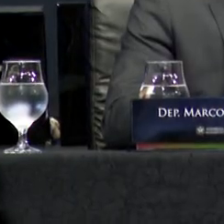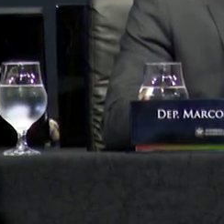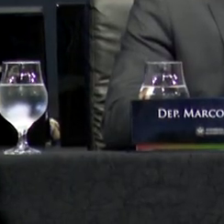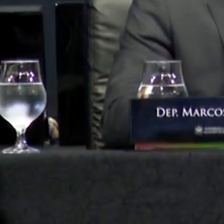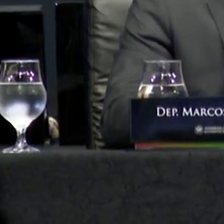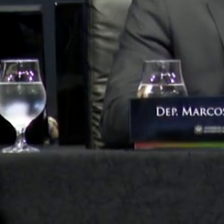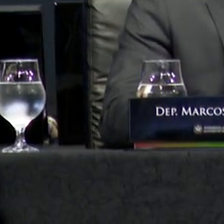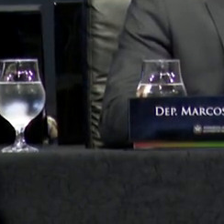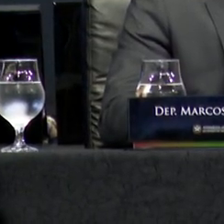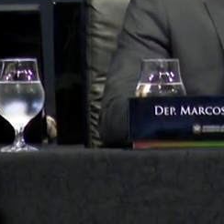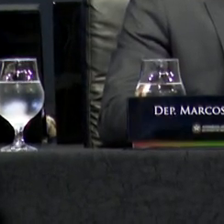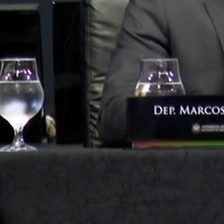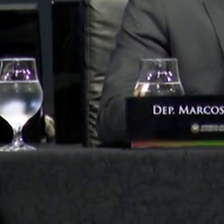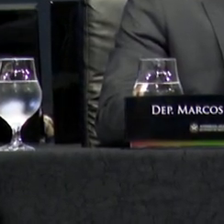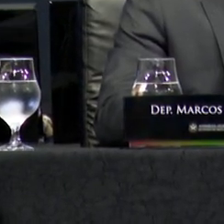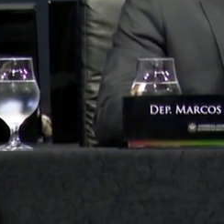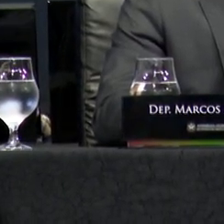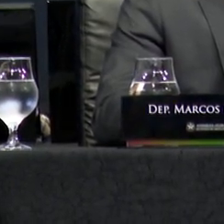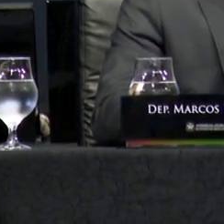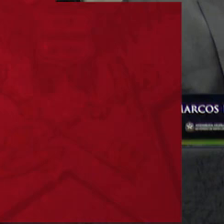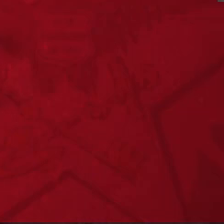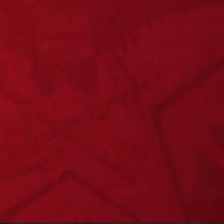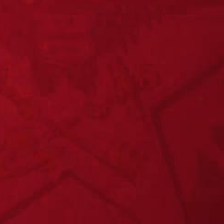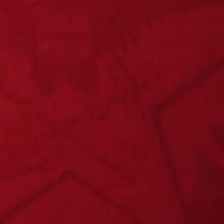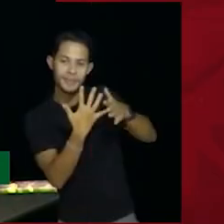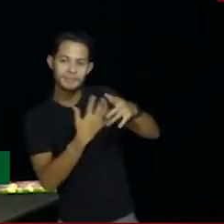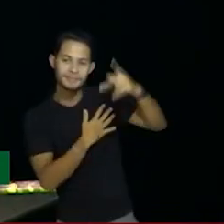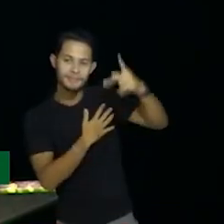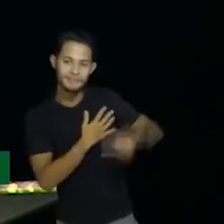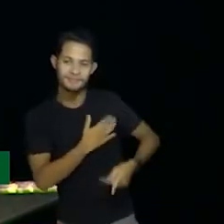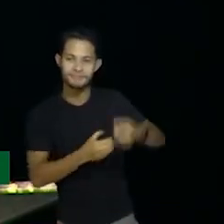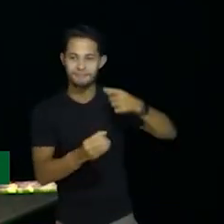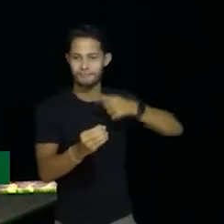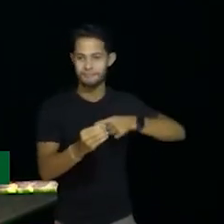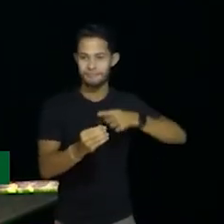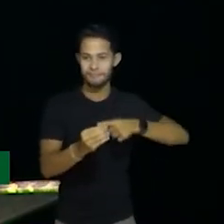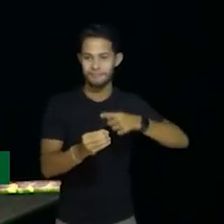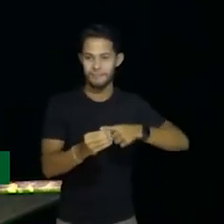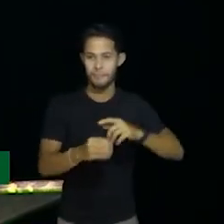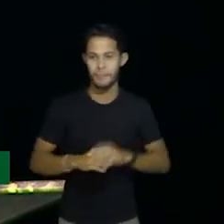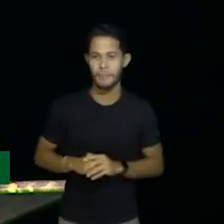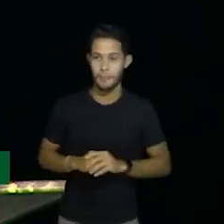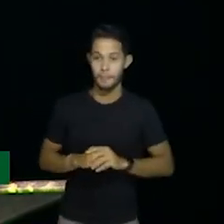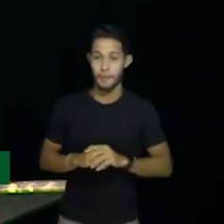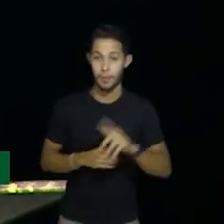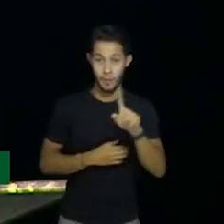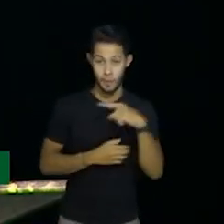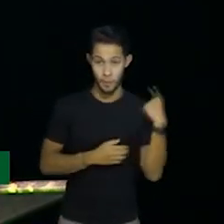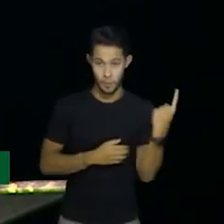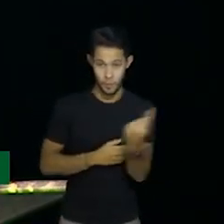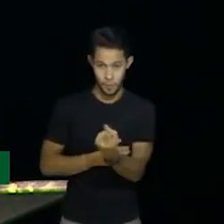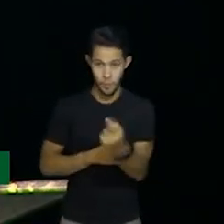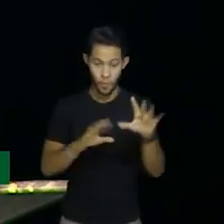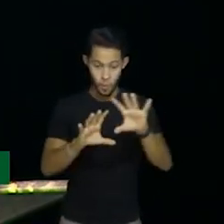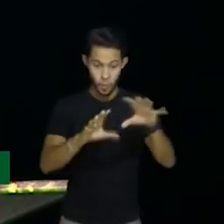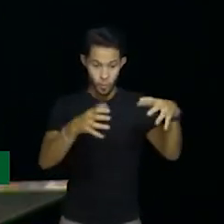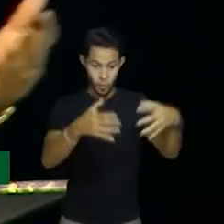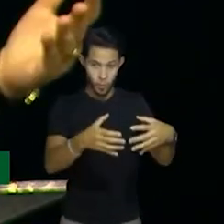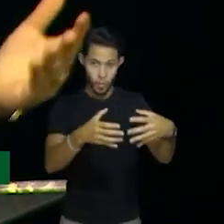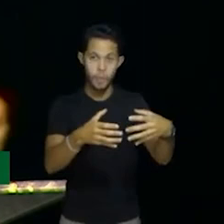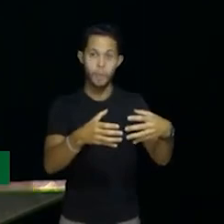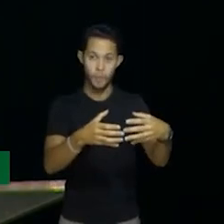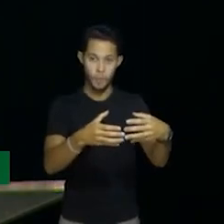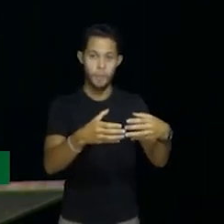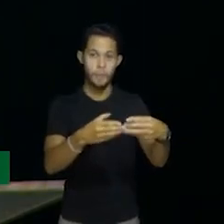os trabalhos da entidade aos parlamentares. A OMEBLU, que é a Ordem dos Ministros Evangélicos de Blumenau, ela